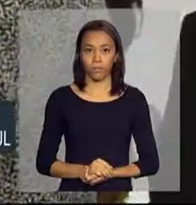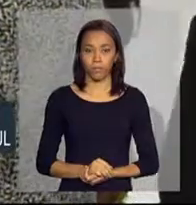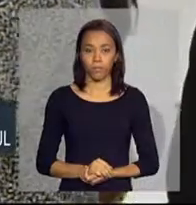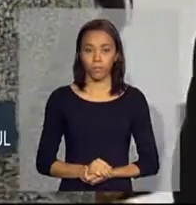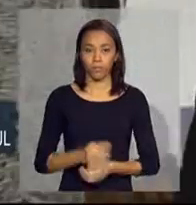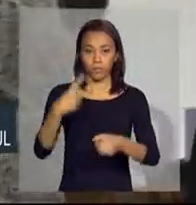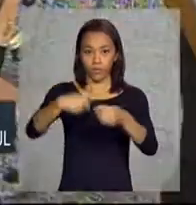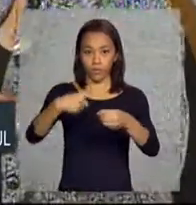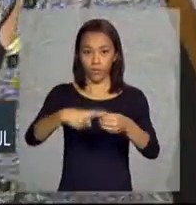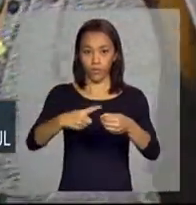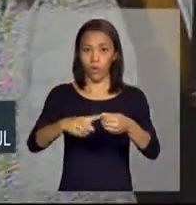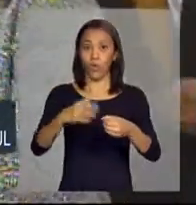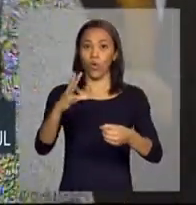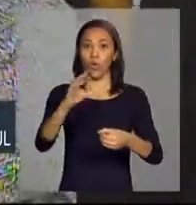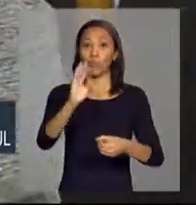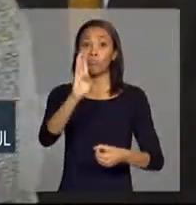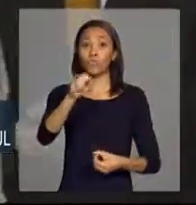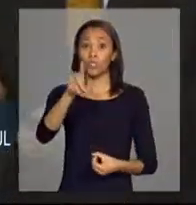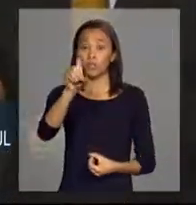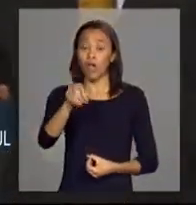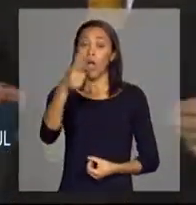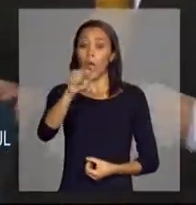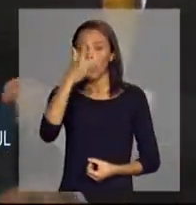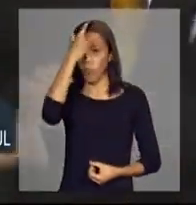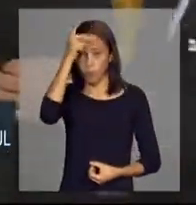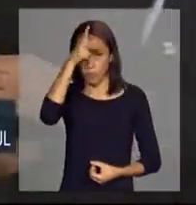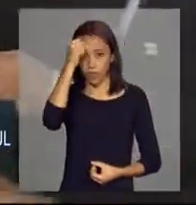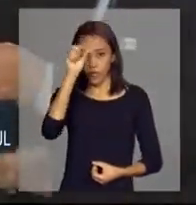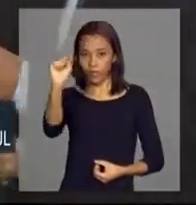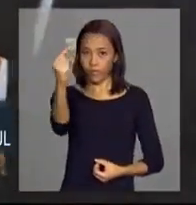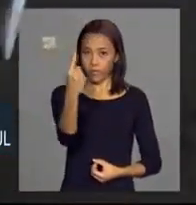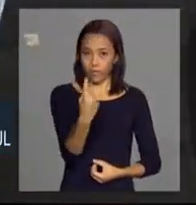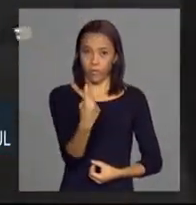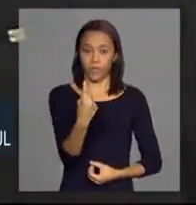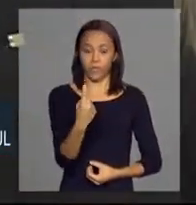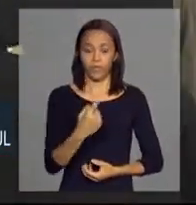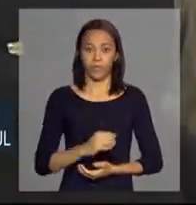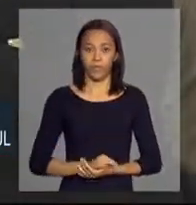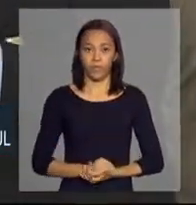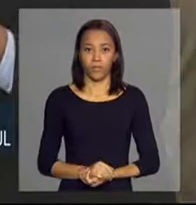Rodeio Bonito, prefeito Nilson Dal Cortivo.